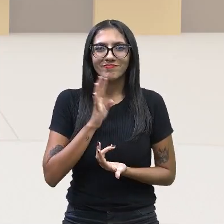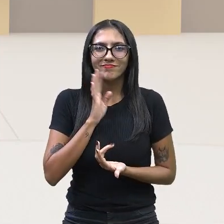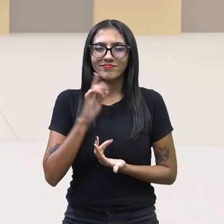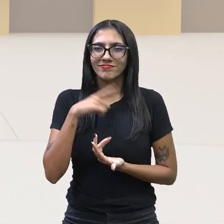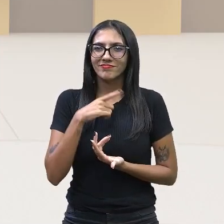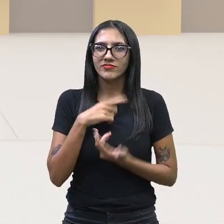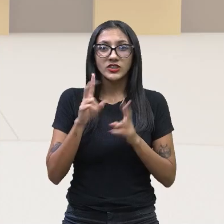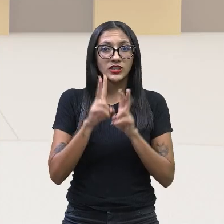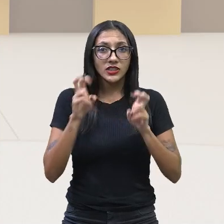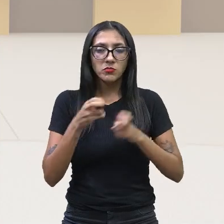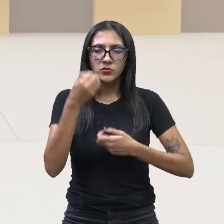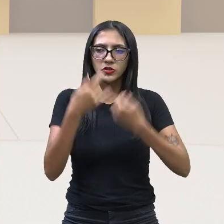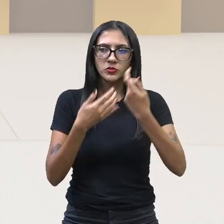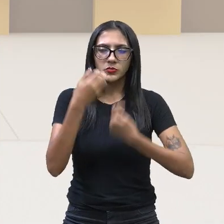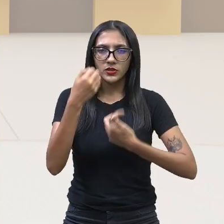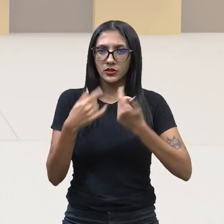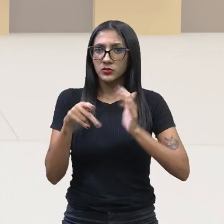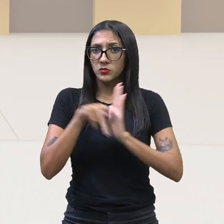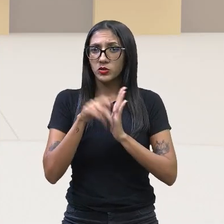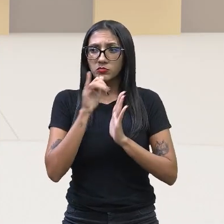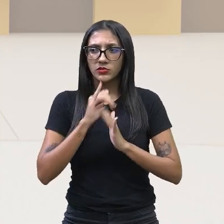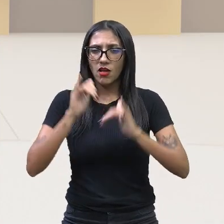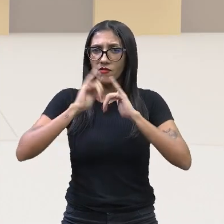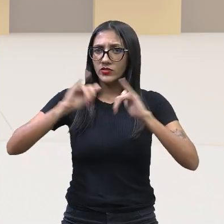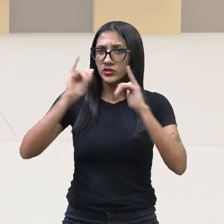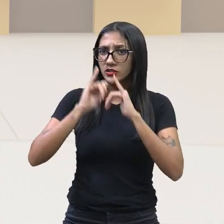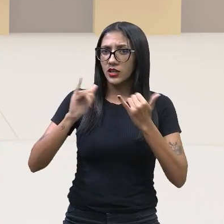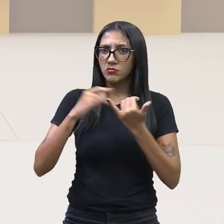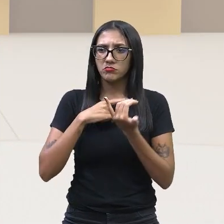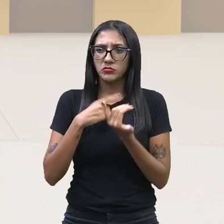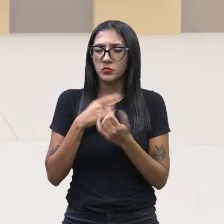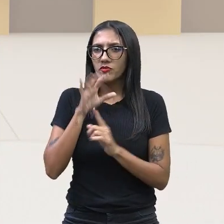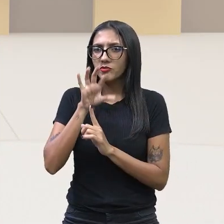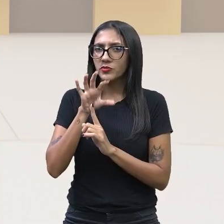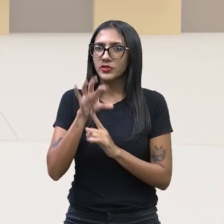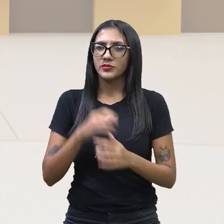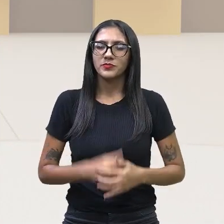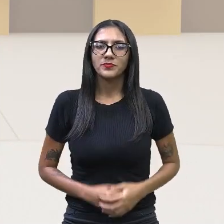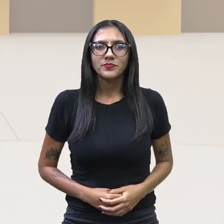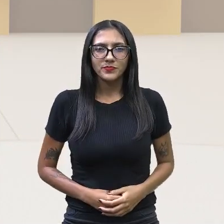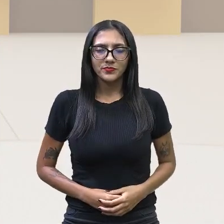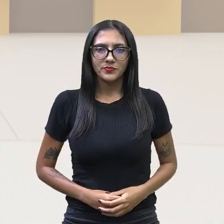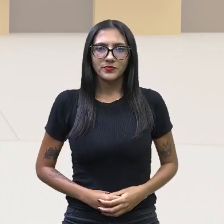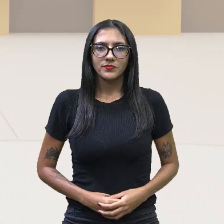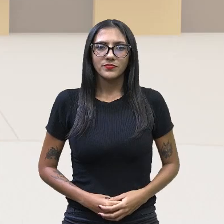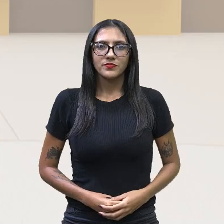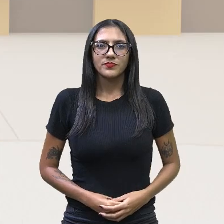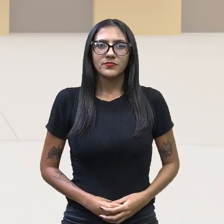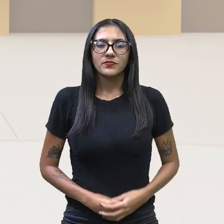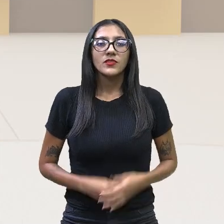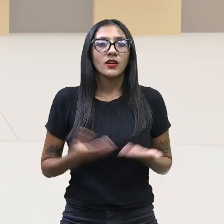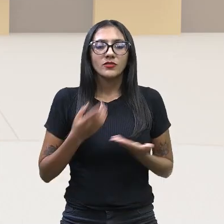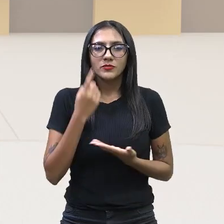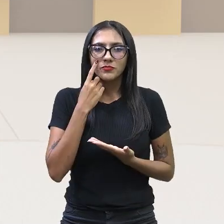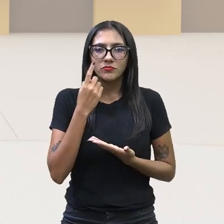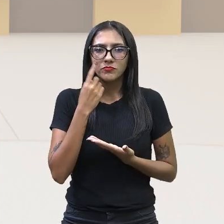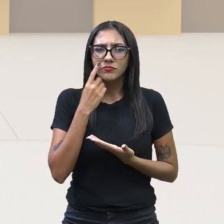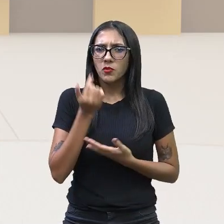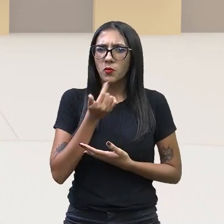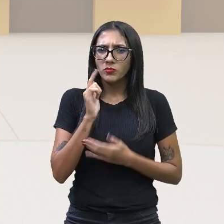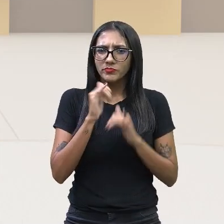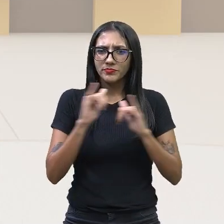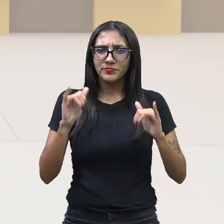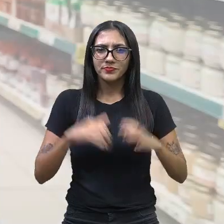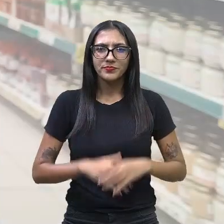questão aqui focado para o quê? Propaganda, para sensibilizar. Agora vamos verificar uma publicidade da nossa farinha? Bora lá. Importante, vamos